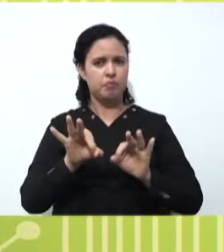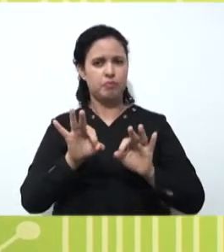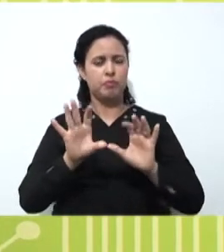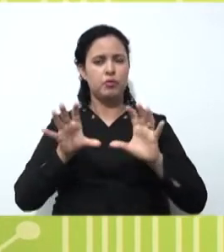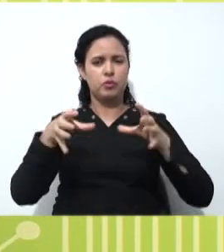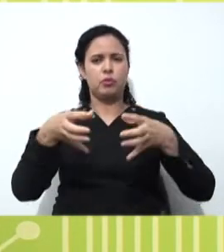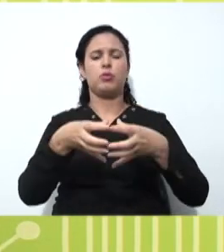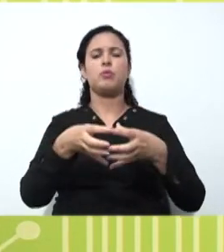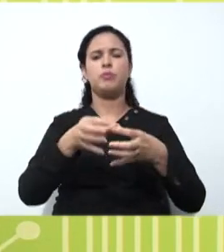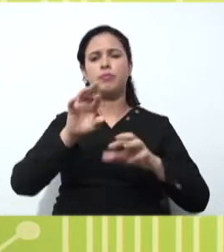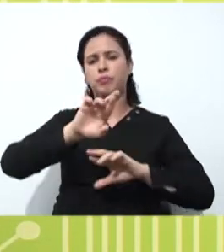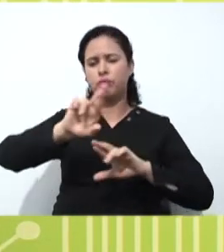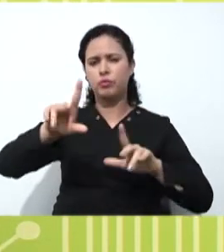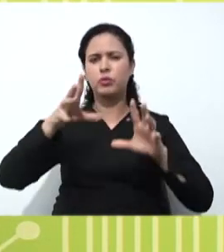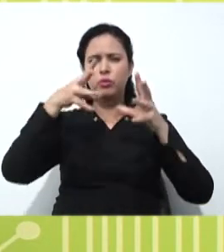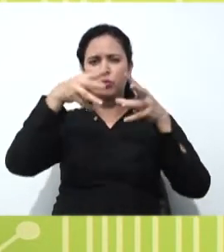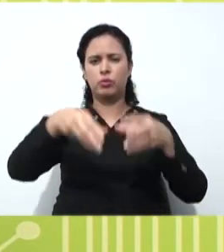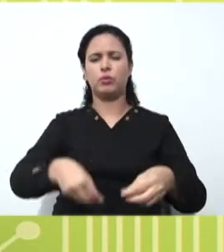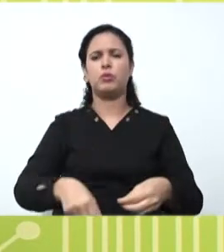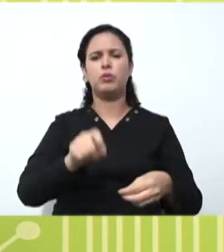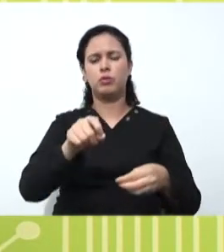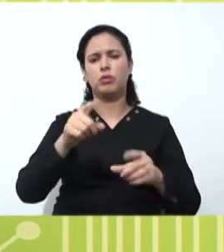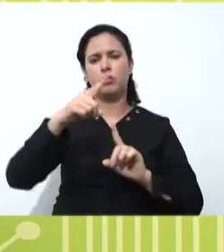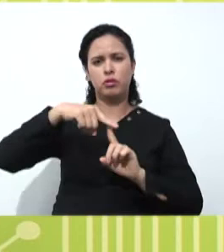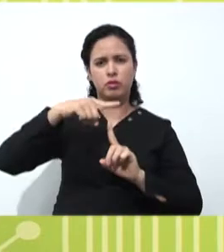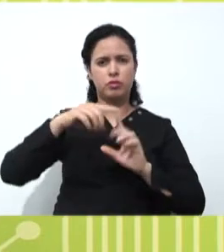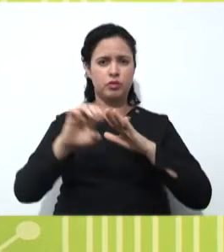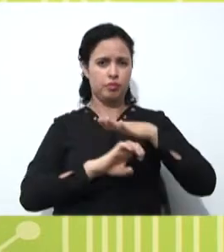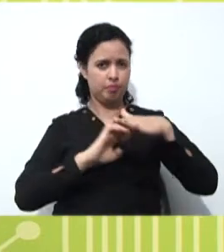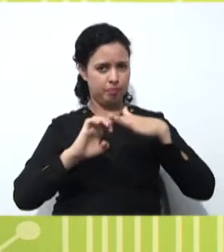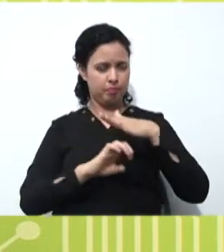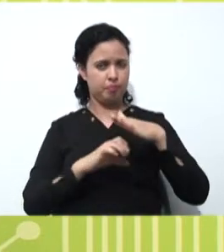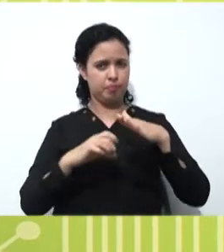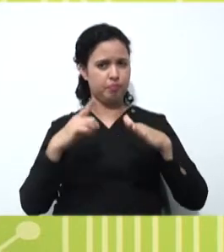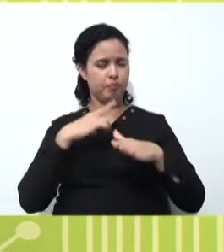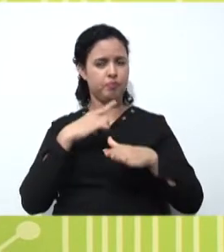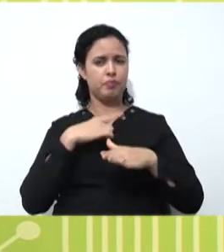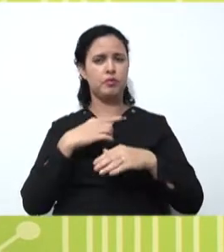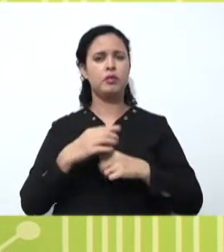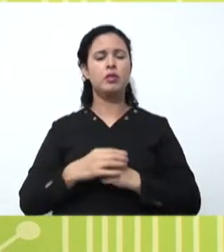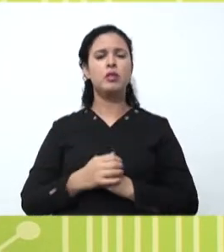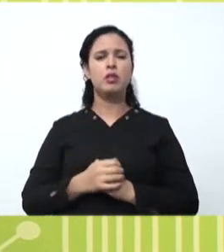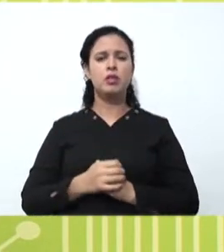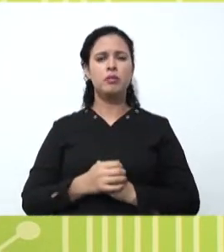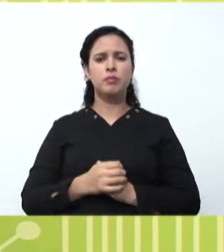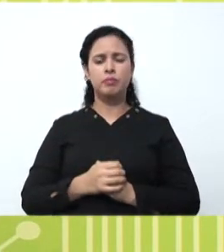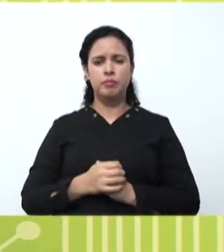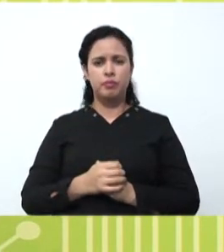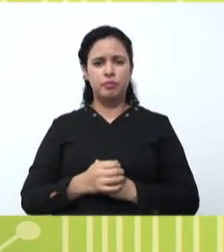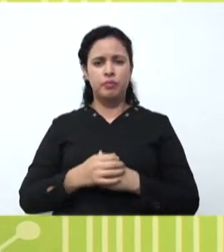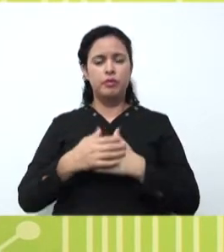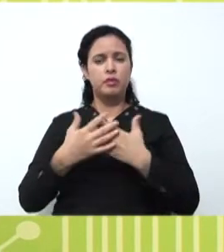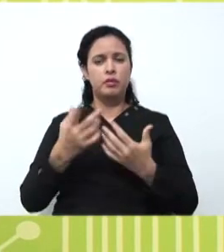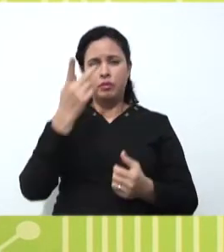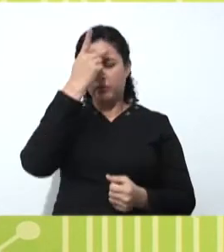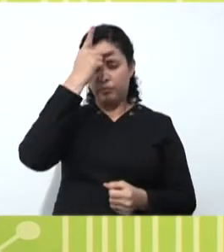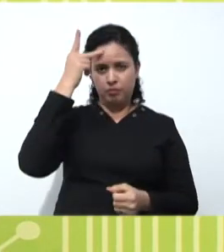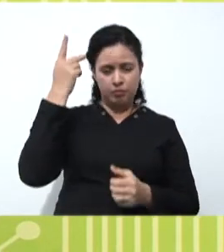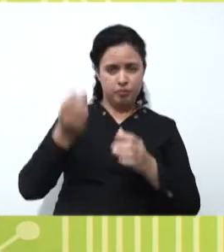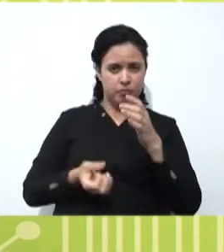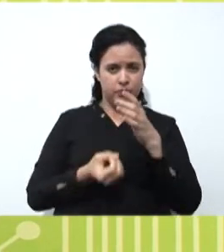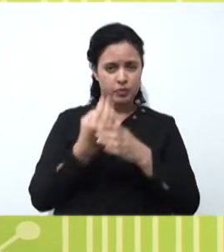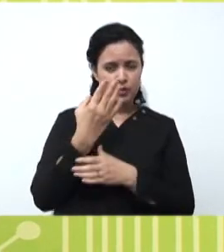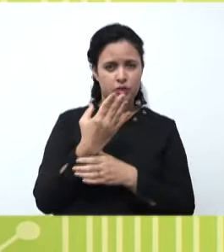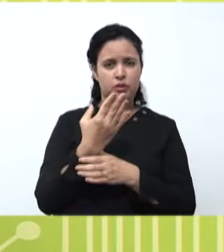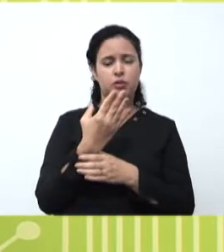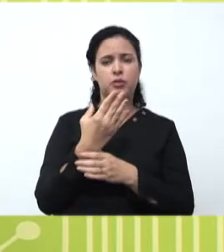coletivo, diferente de todos outros tipos de empresas que existiam. Então veja que foi alguém que criou, alguém que conduziu isso e gerou uma